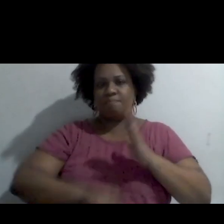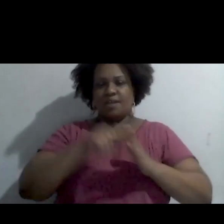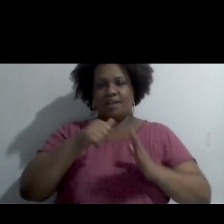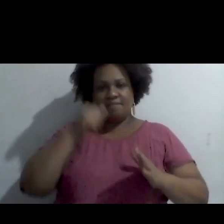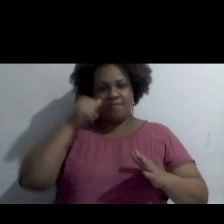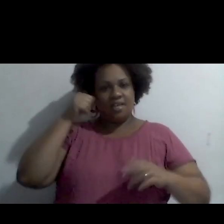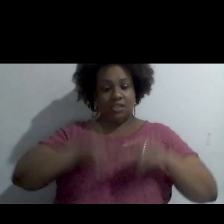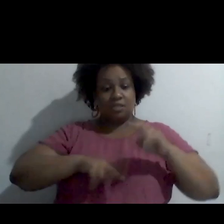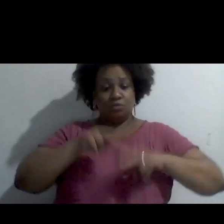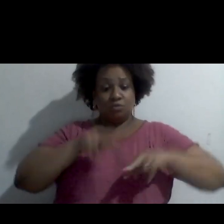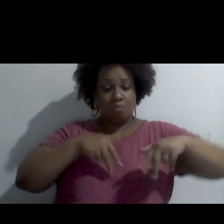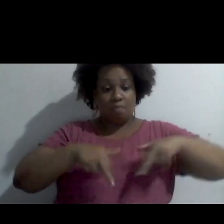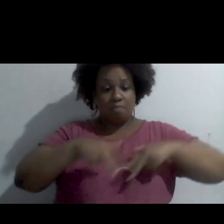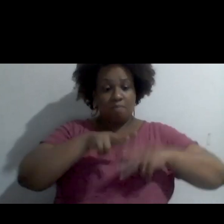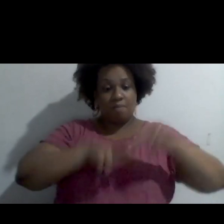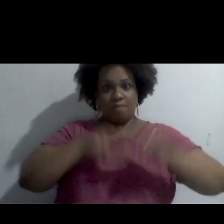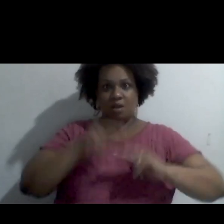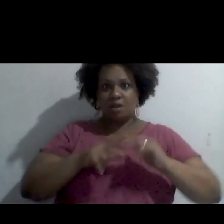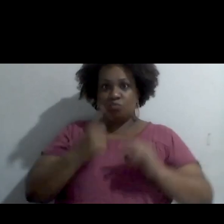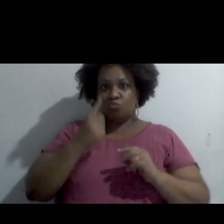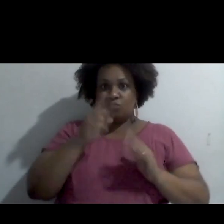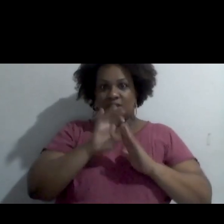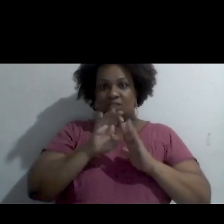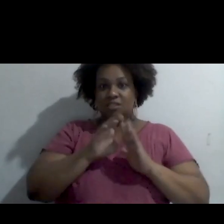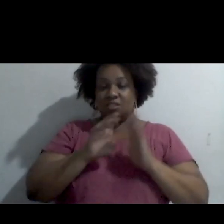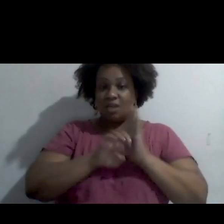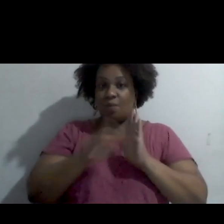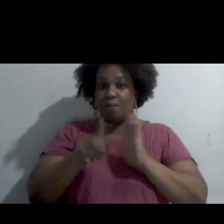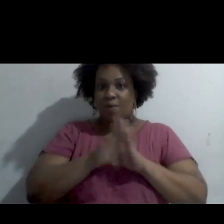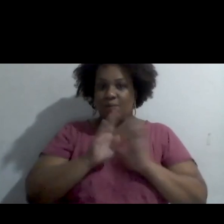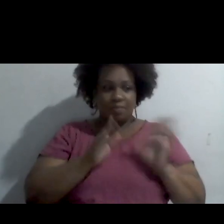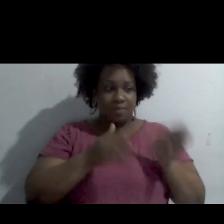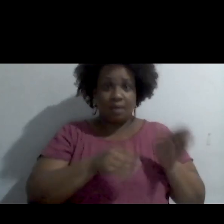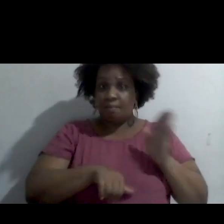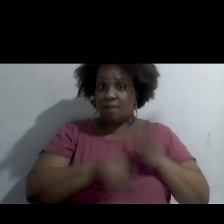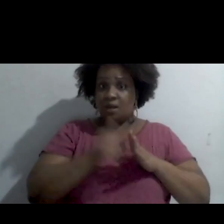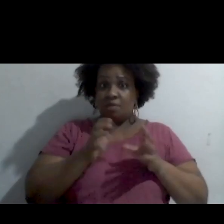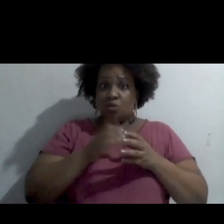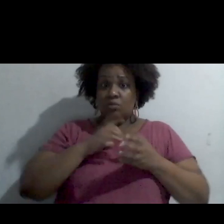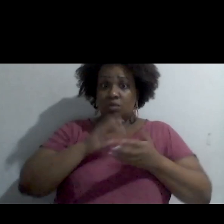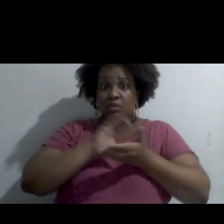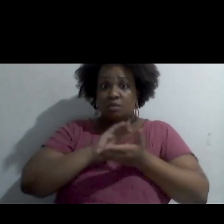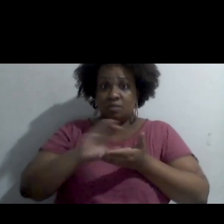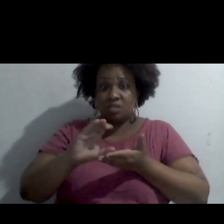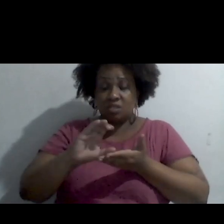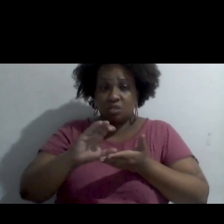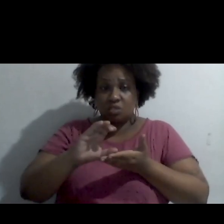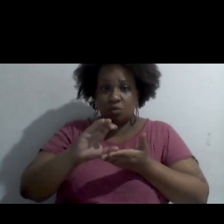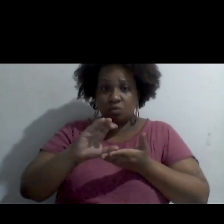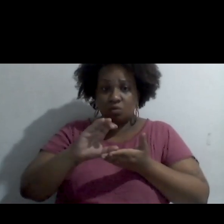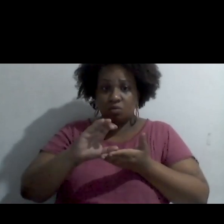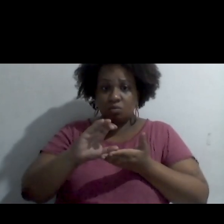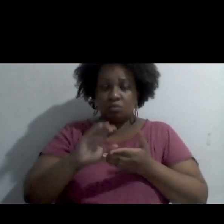um edital só para eles, e foi a primeira vez que os grupos tiveram uma verba, mesmo que mínima, para poder montar os